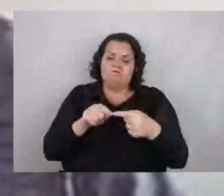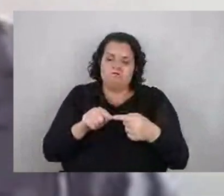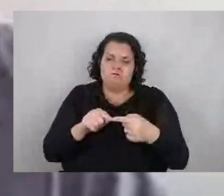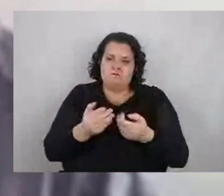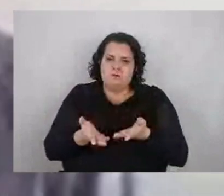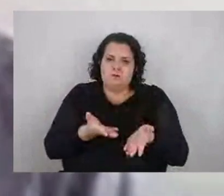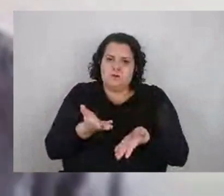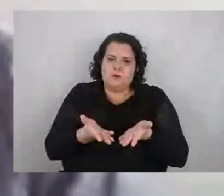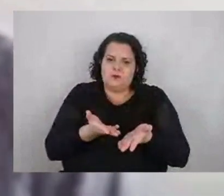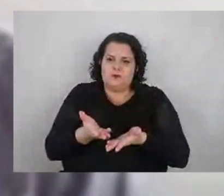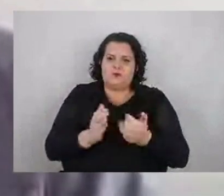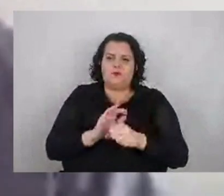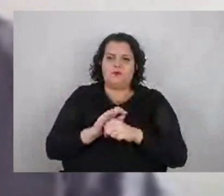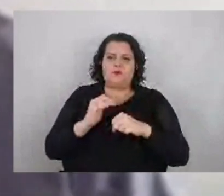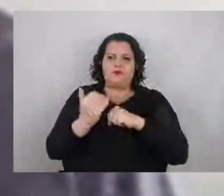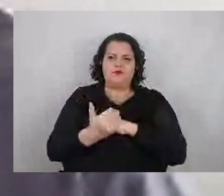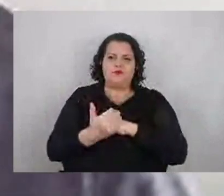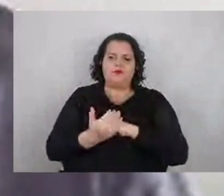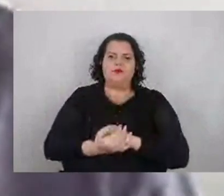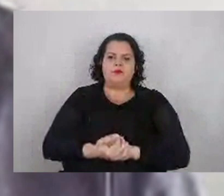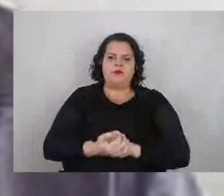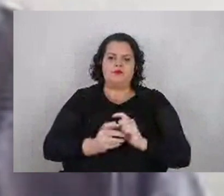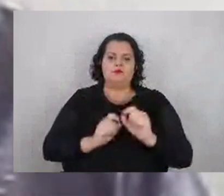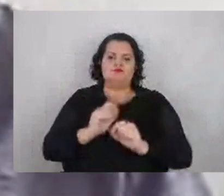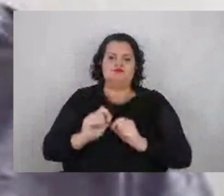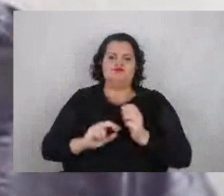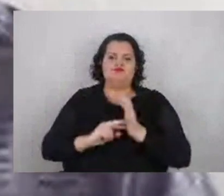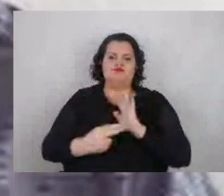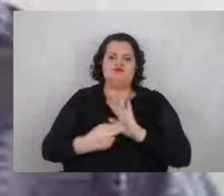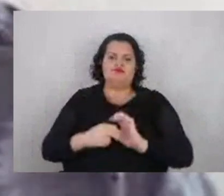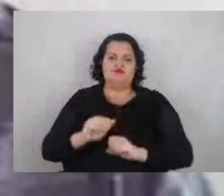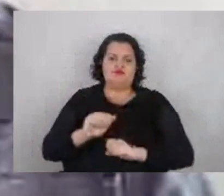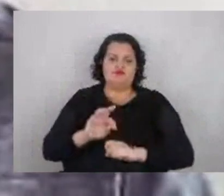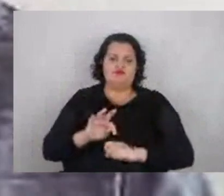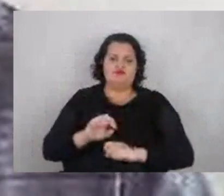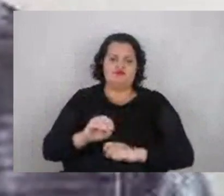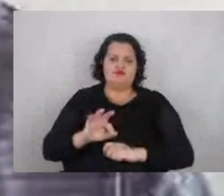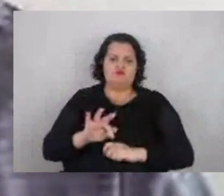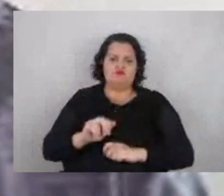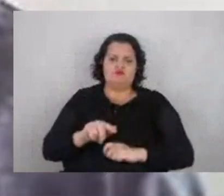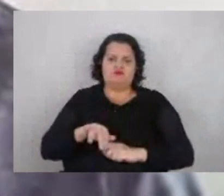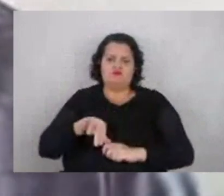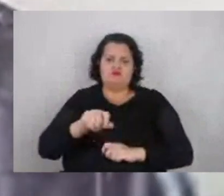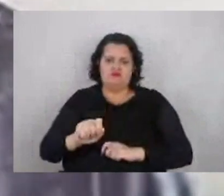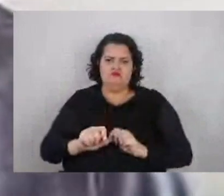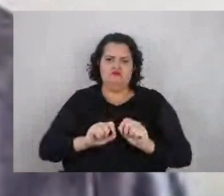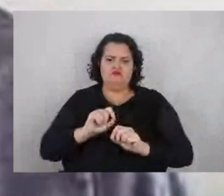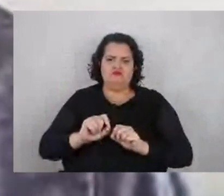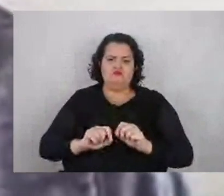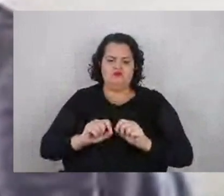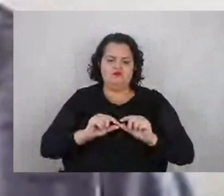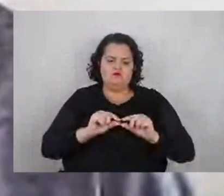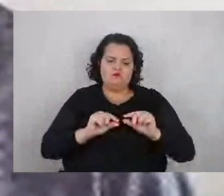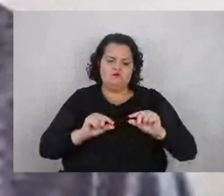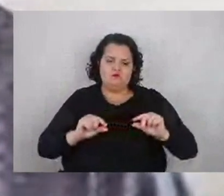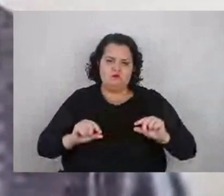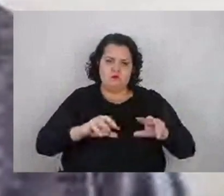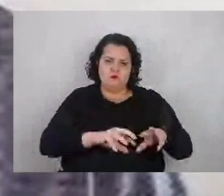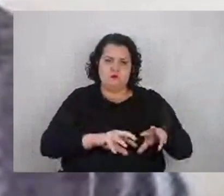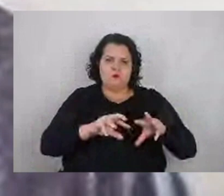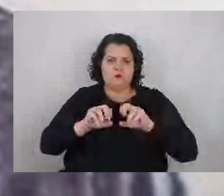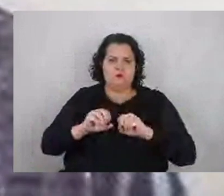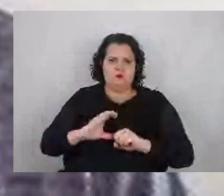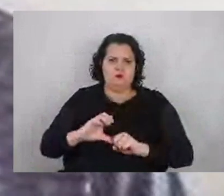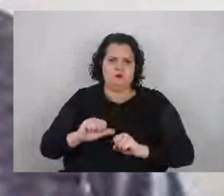COVID-19. Então, mas o que é a autofagia? É uma via de degradação catabólica lisossomal desempenhada por essa